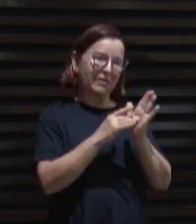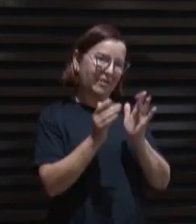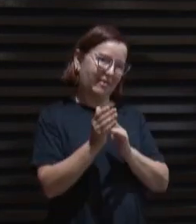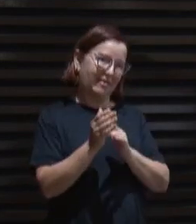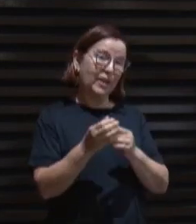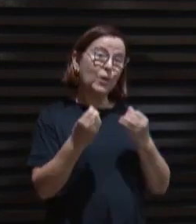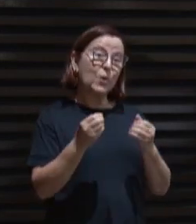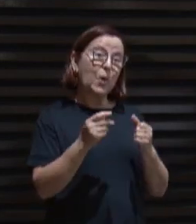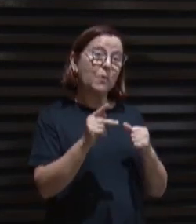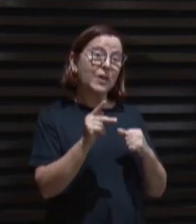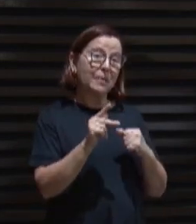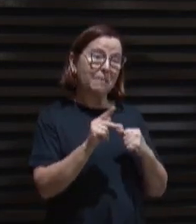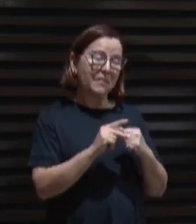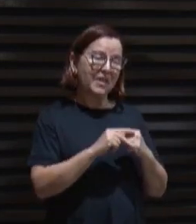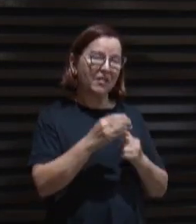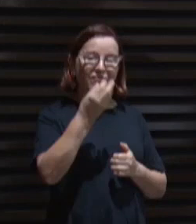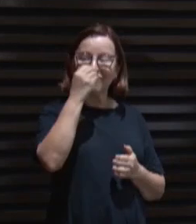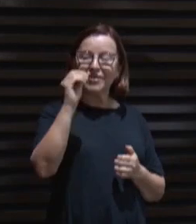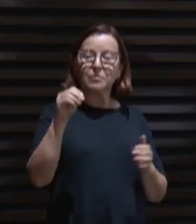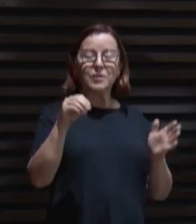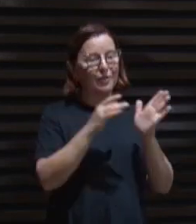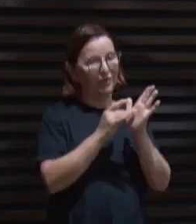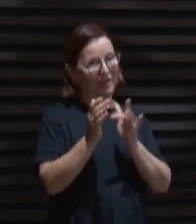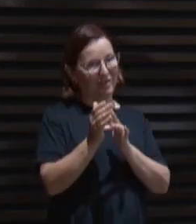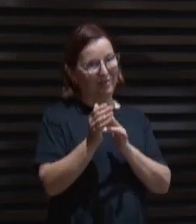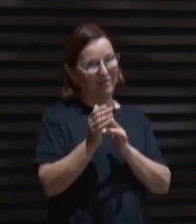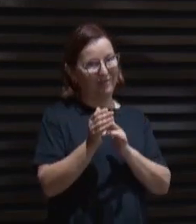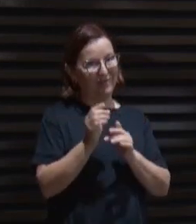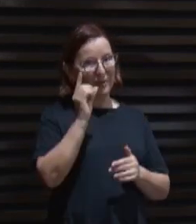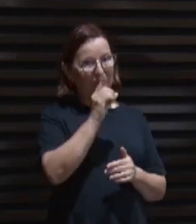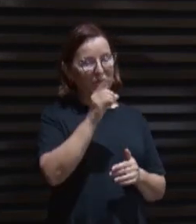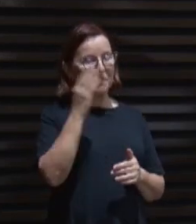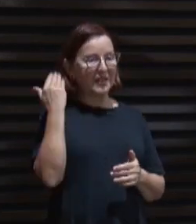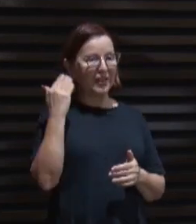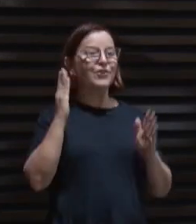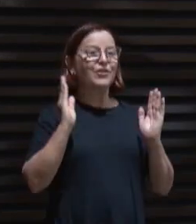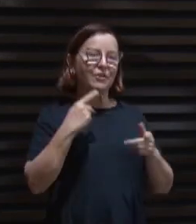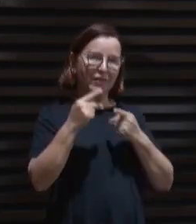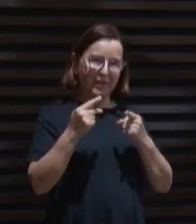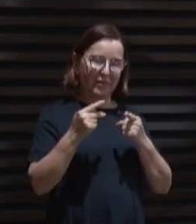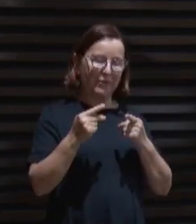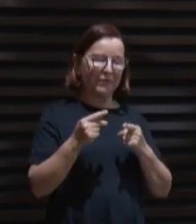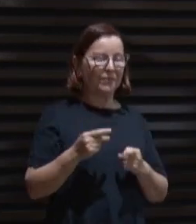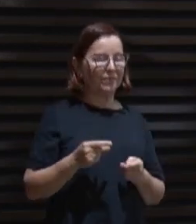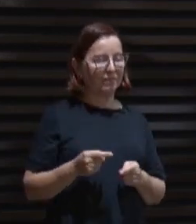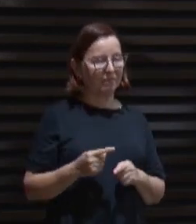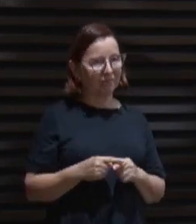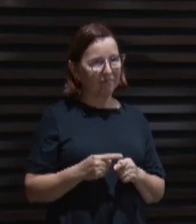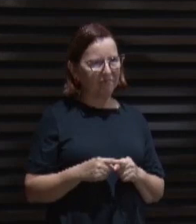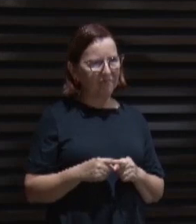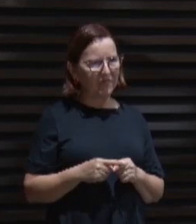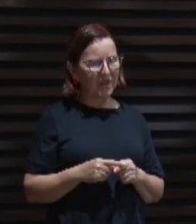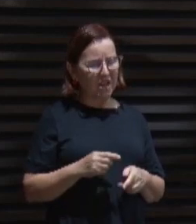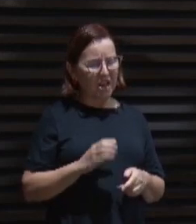negou a Jesus? O primeiro problema, nós já falamos isso domingo passado, é a autoconfiança.